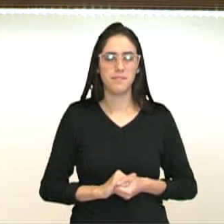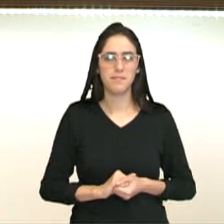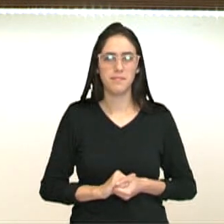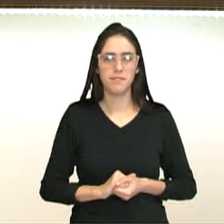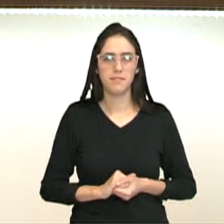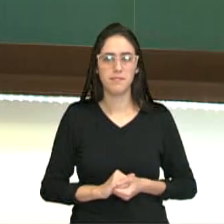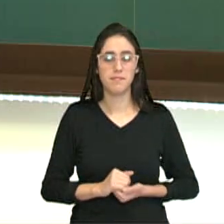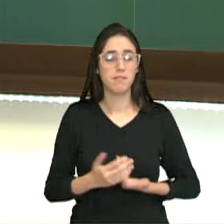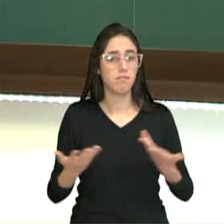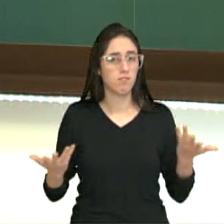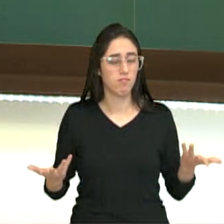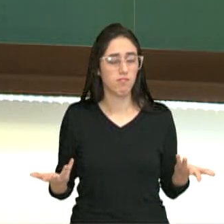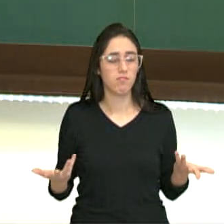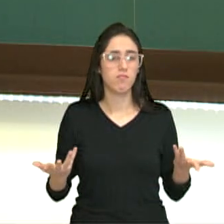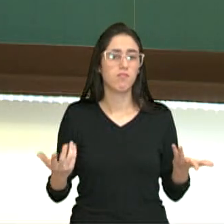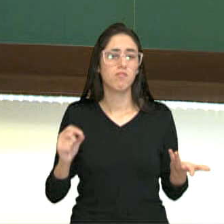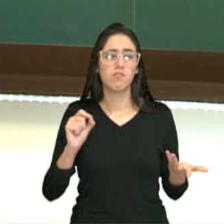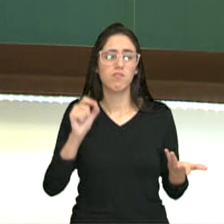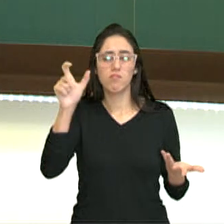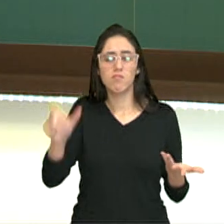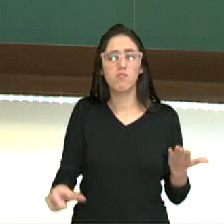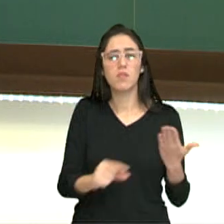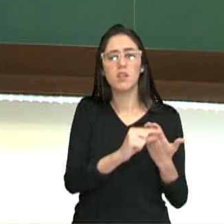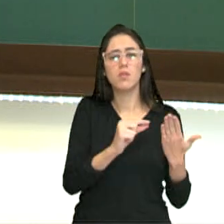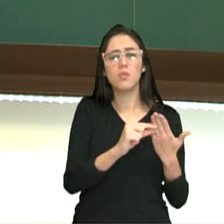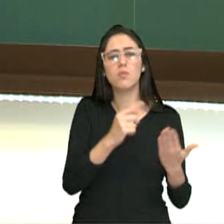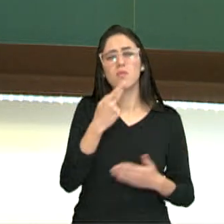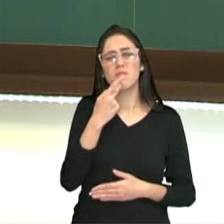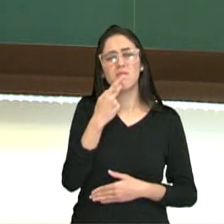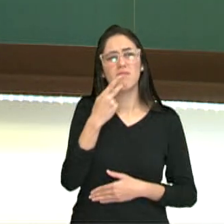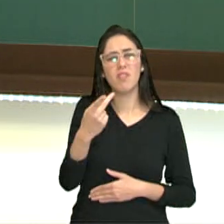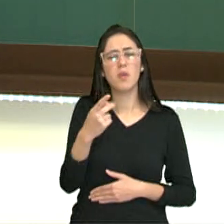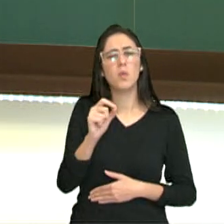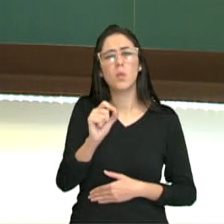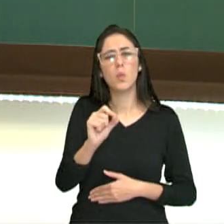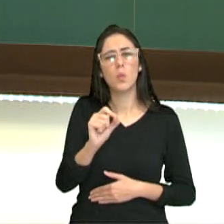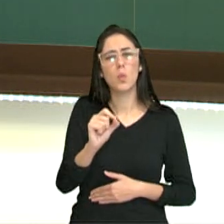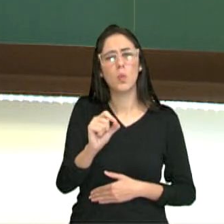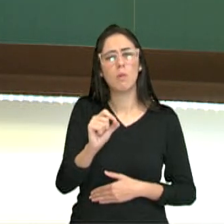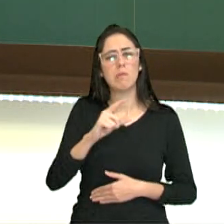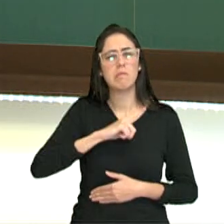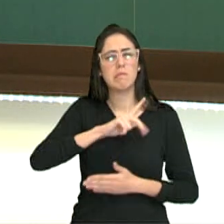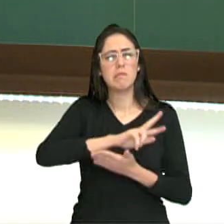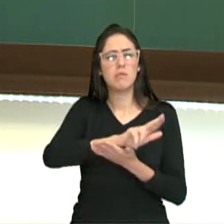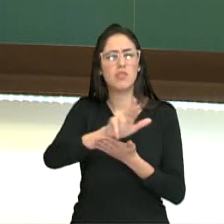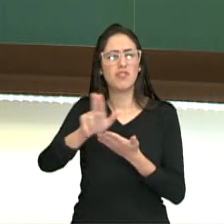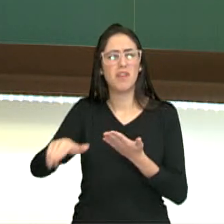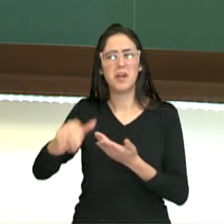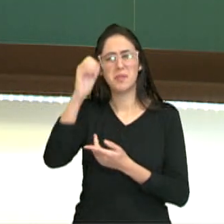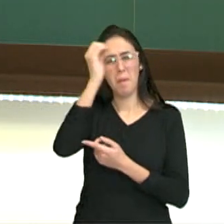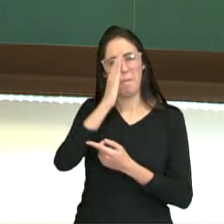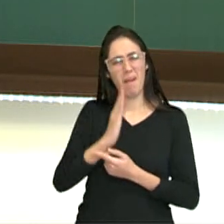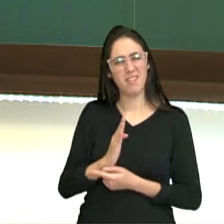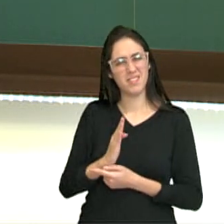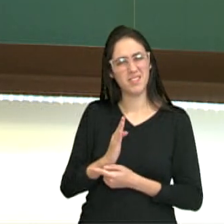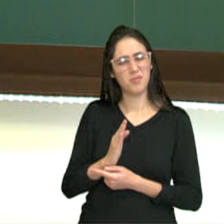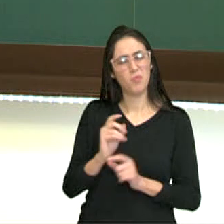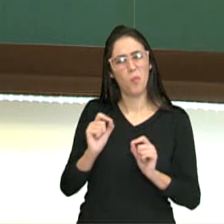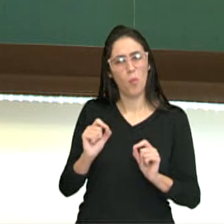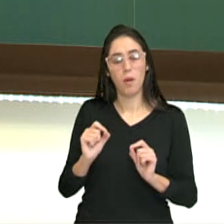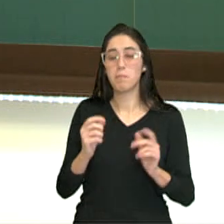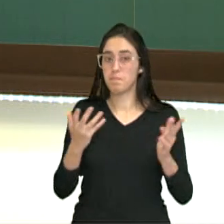e o que diz, então, o autor, por que ele trabalha com essa ideia de diversos Brasis? Aqui nós